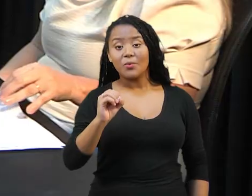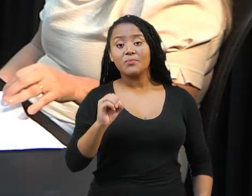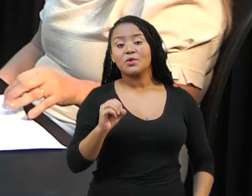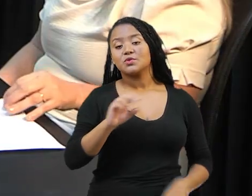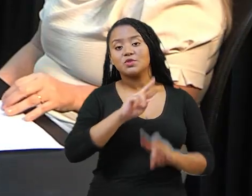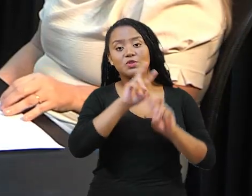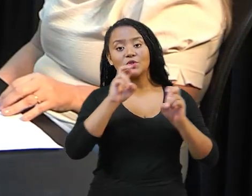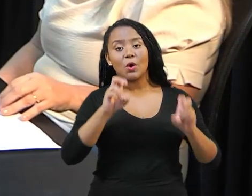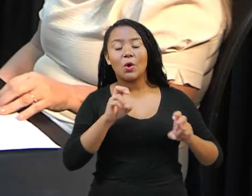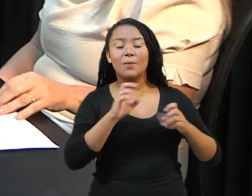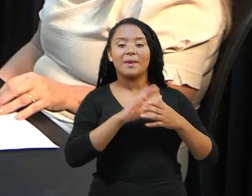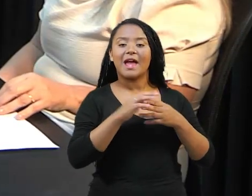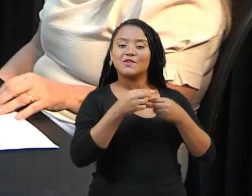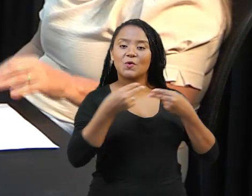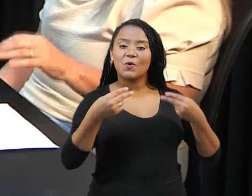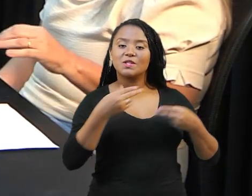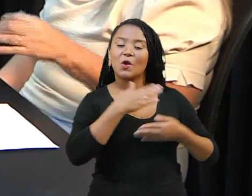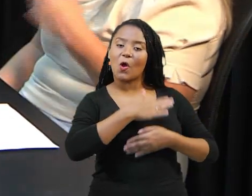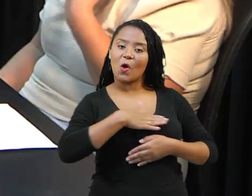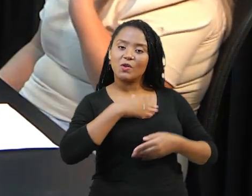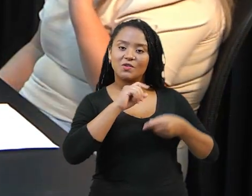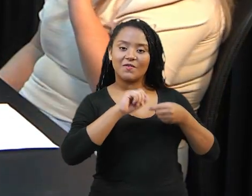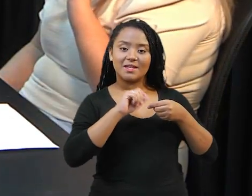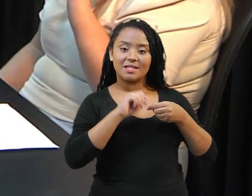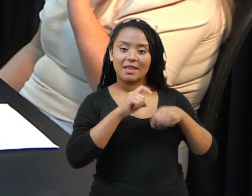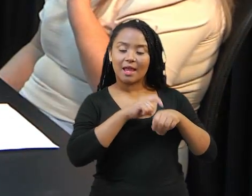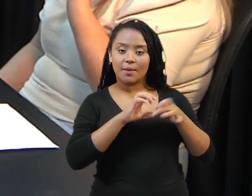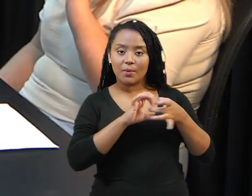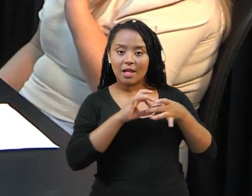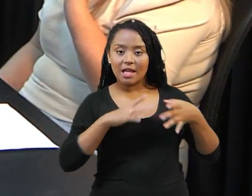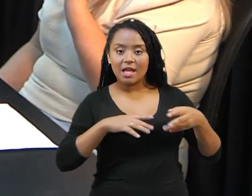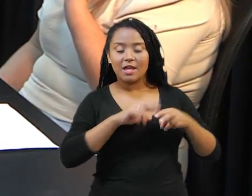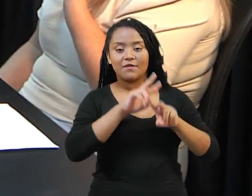sobre hobbies, sobre diversão, sobre família.